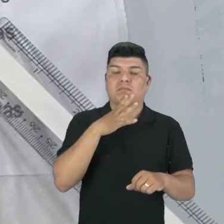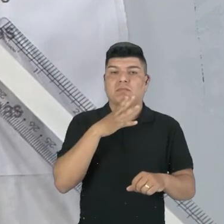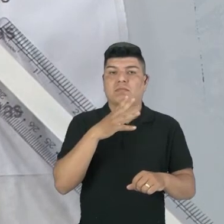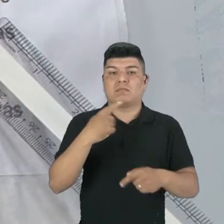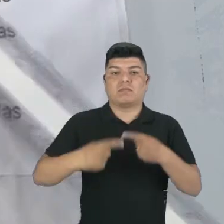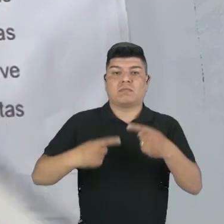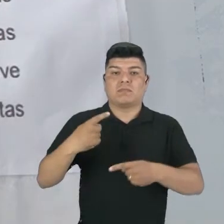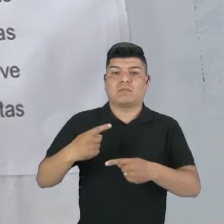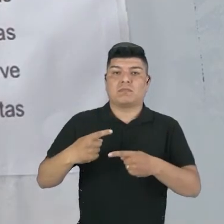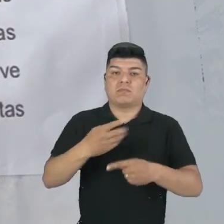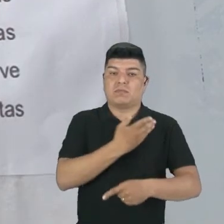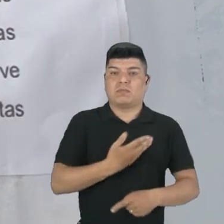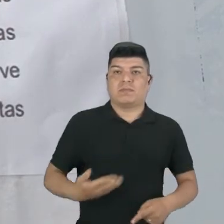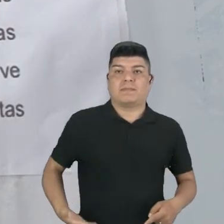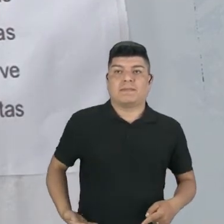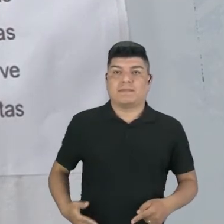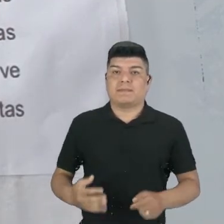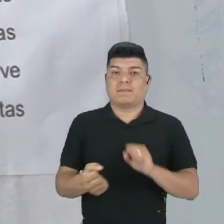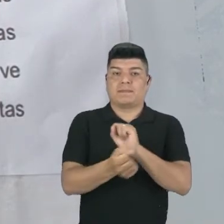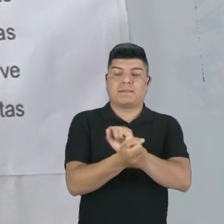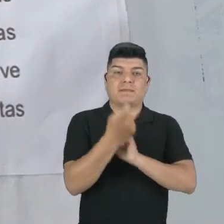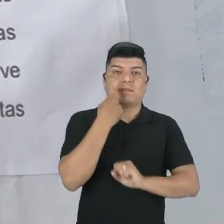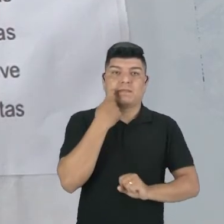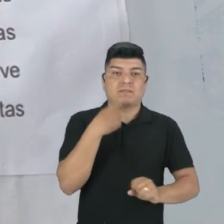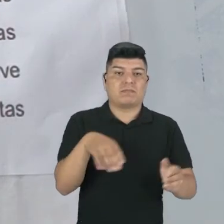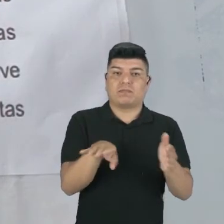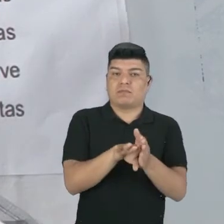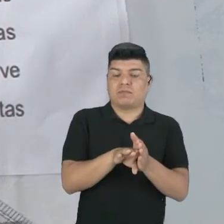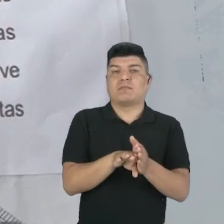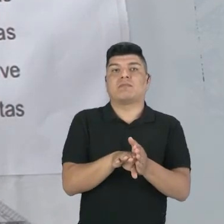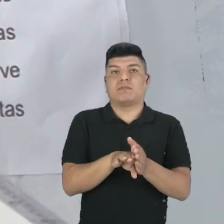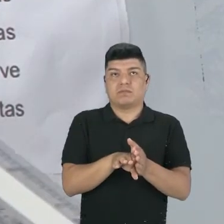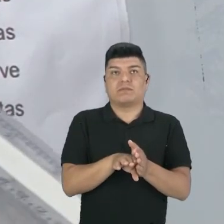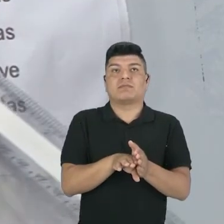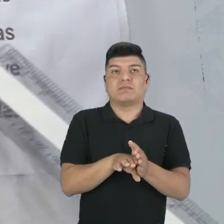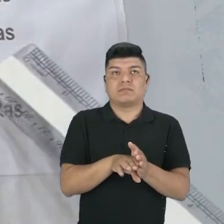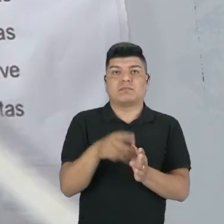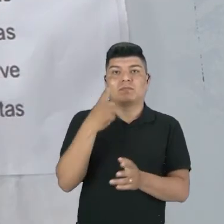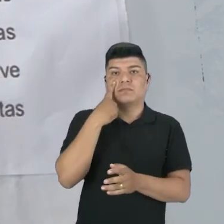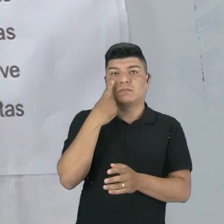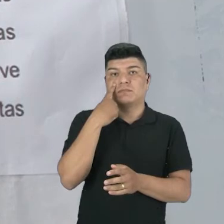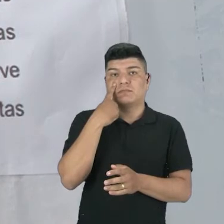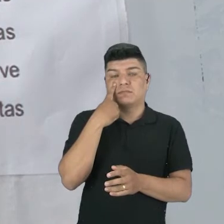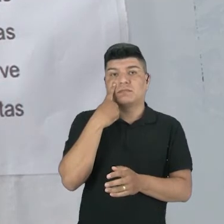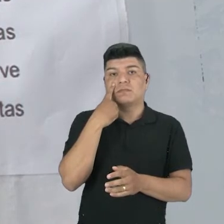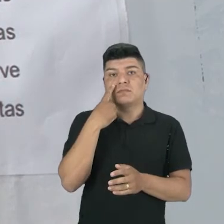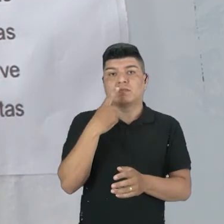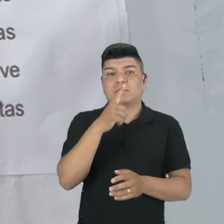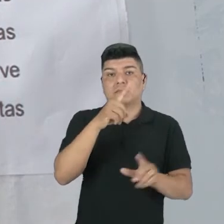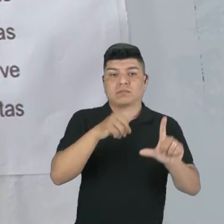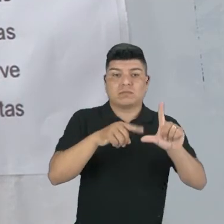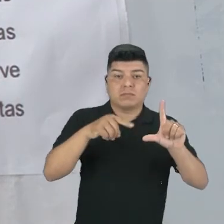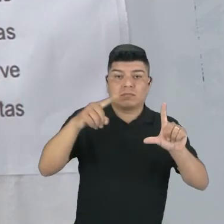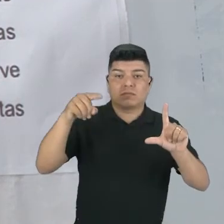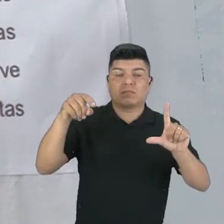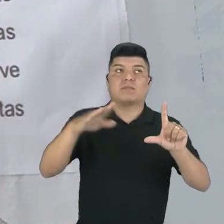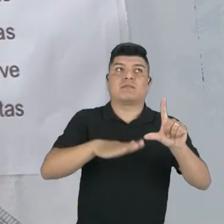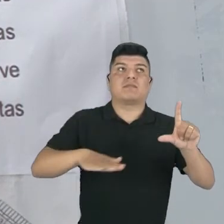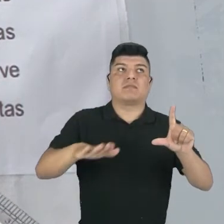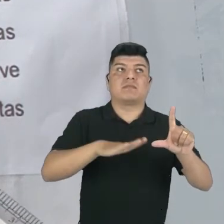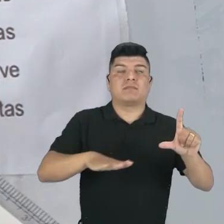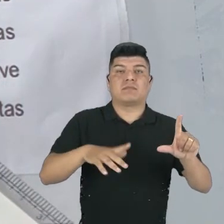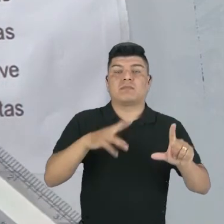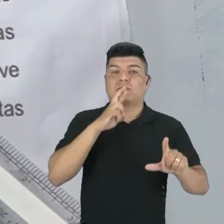políticas públicas quilombolas não chegam aos quilombos. Observe o gráfico abaixo das comunidades quilombolas do nosso estado